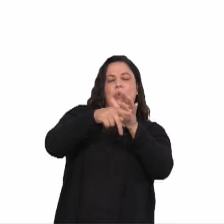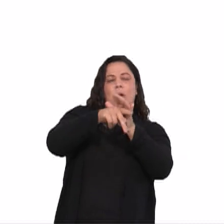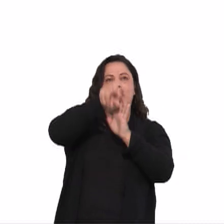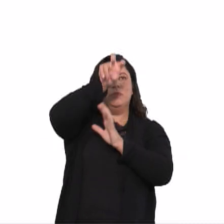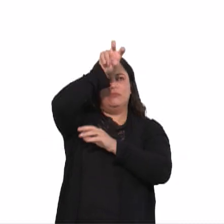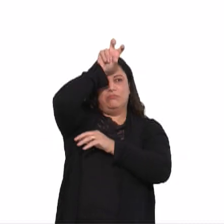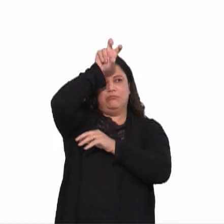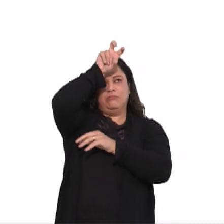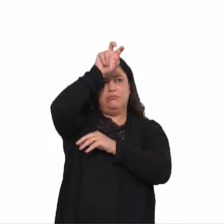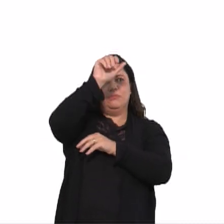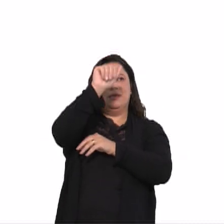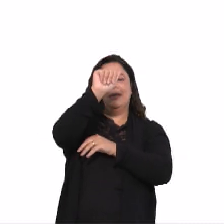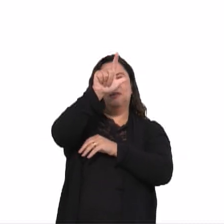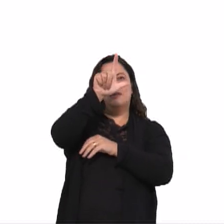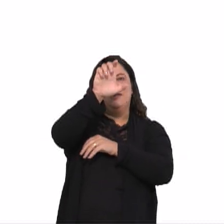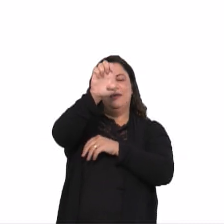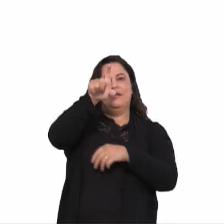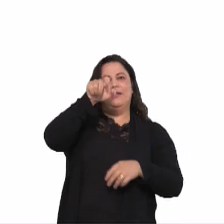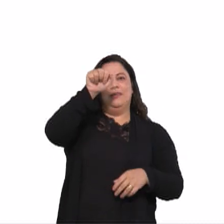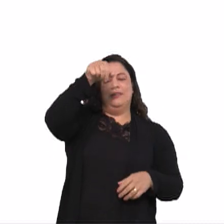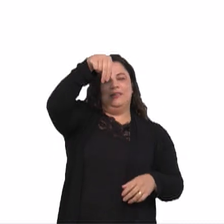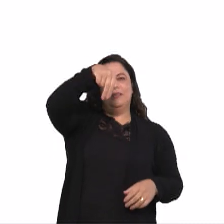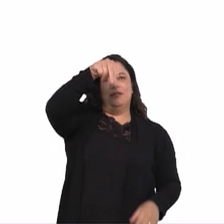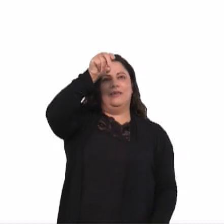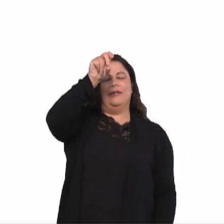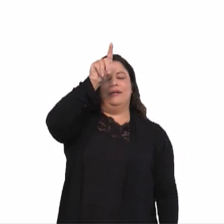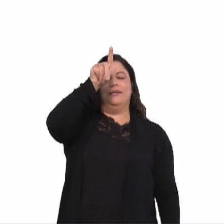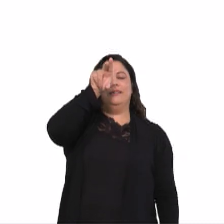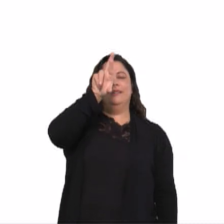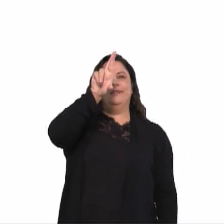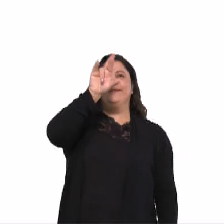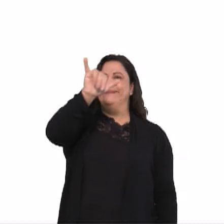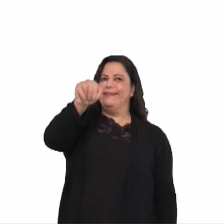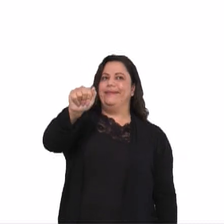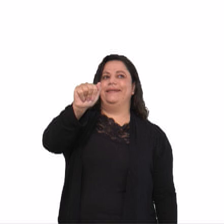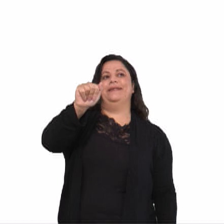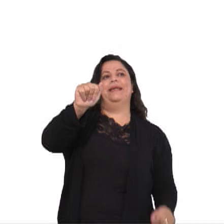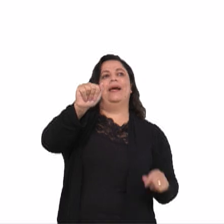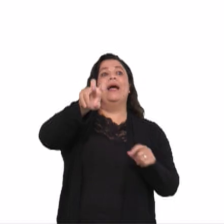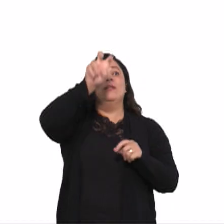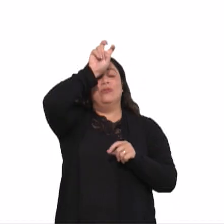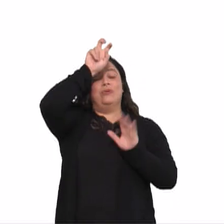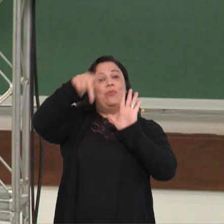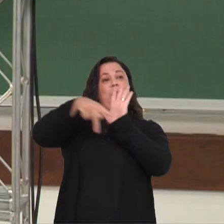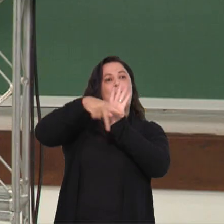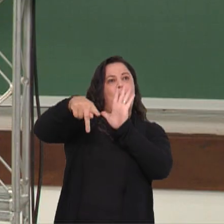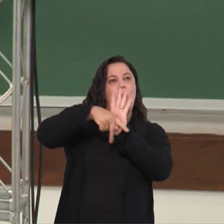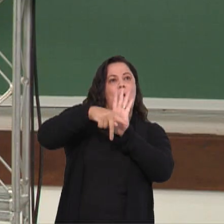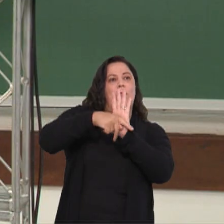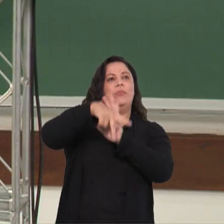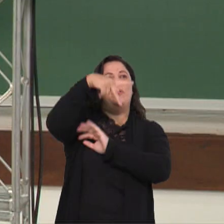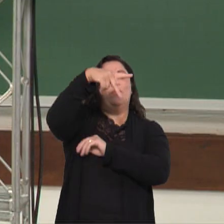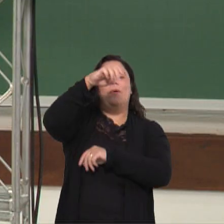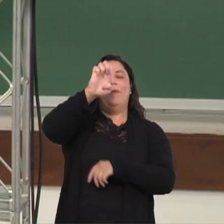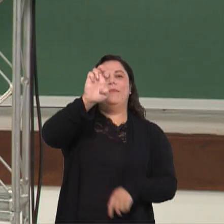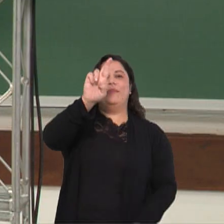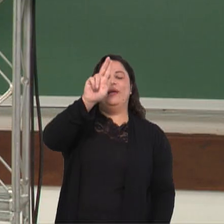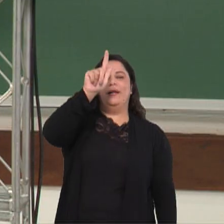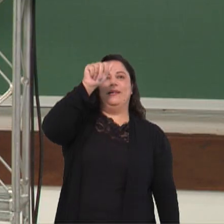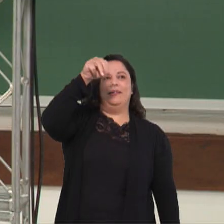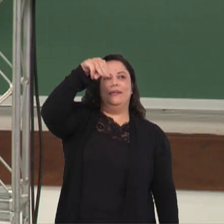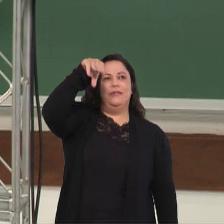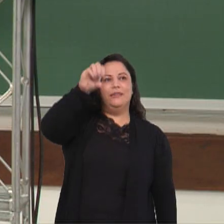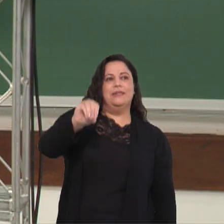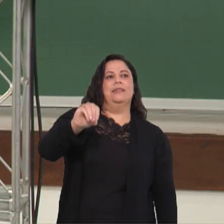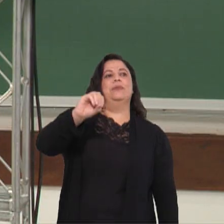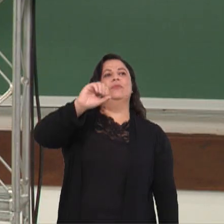Pérgamo na Ásia Menor e a ilha de Rhodes no Mar Egeu, que foram grandes centros culturais do helenismo na